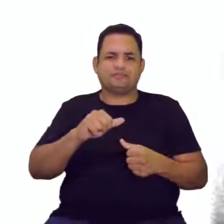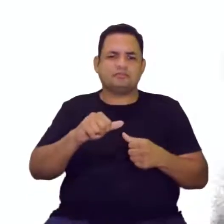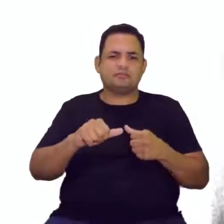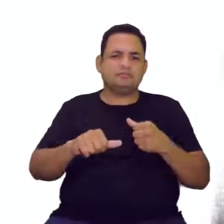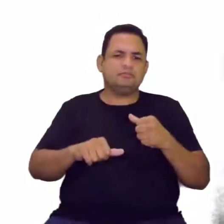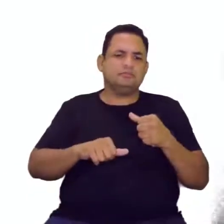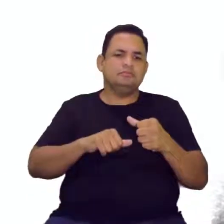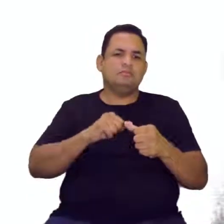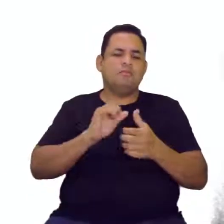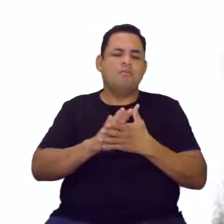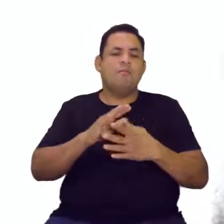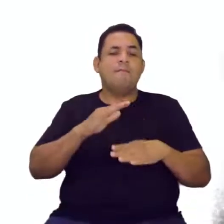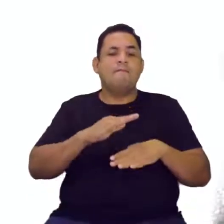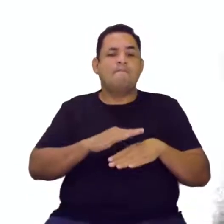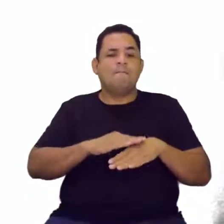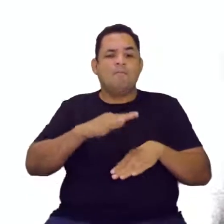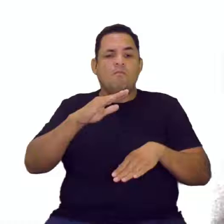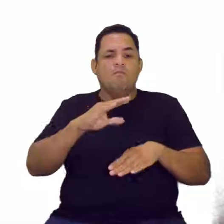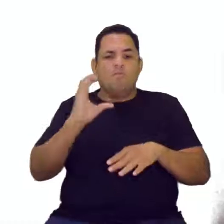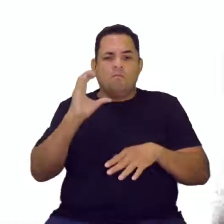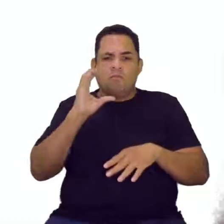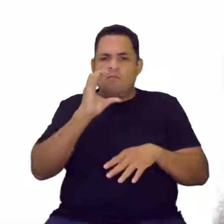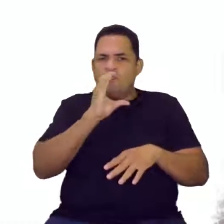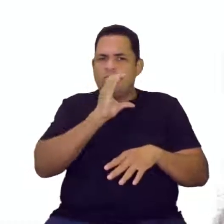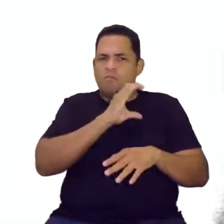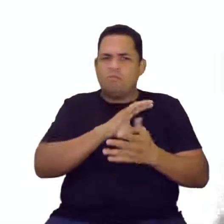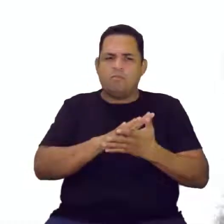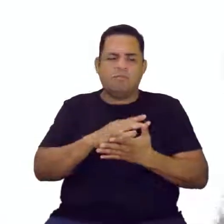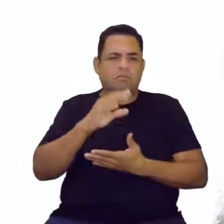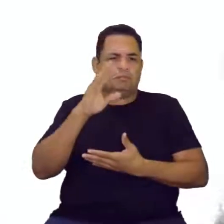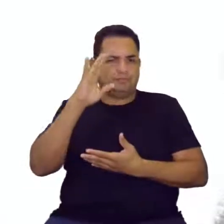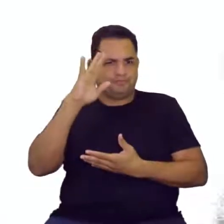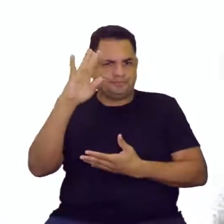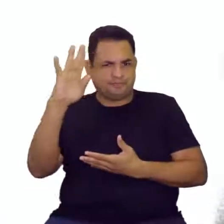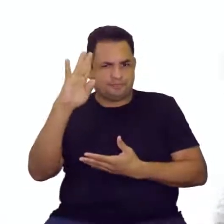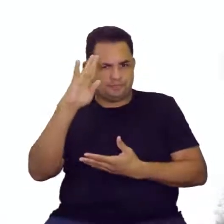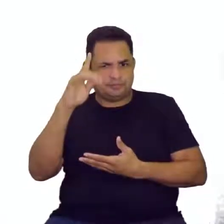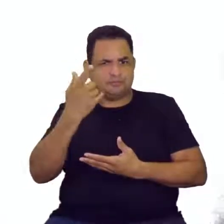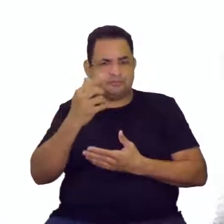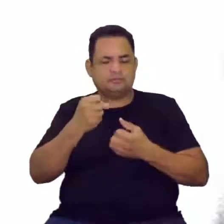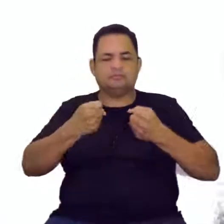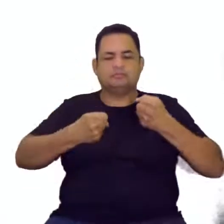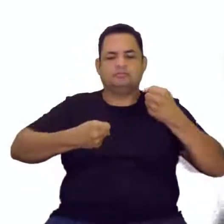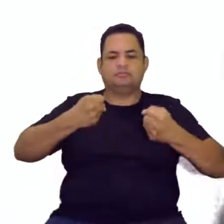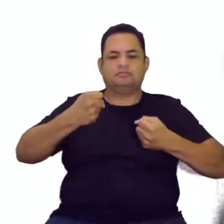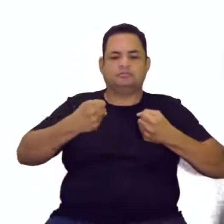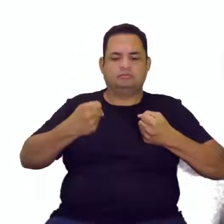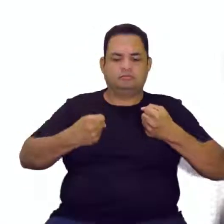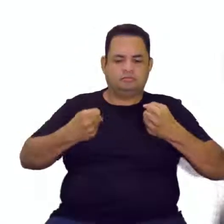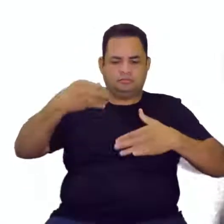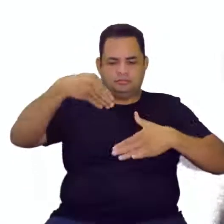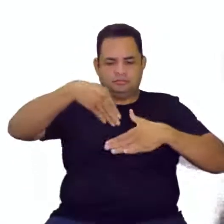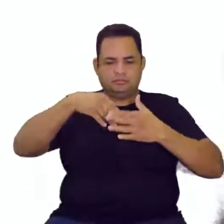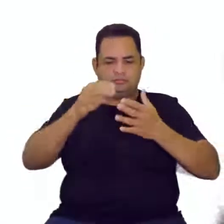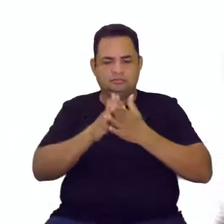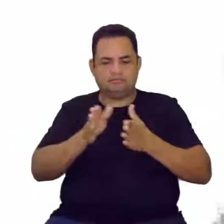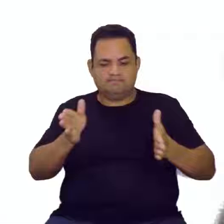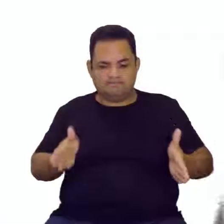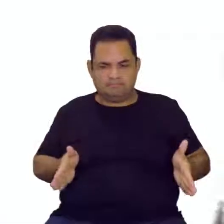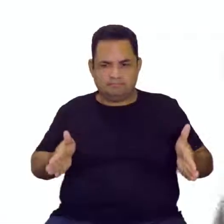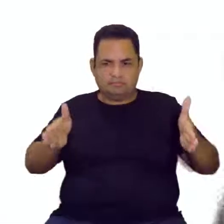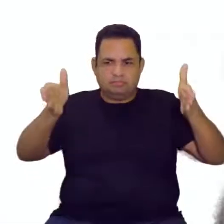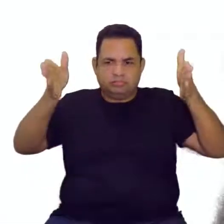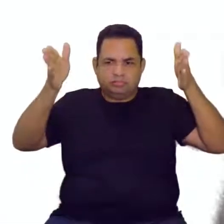mais calor. Seria mais ou menos assim. Imagine que você está dentro de um carro com os vidros